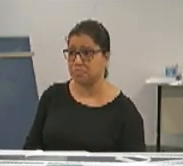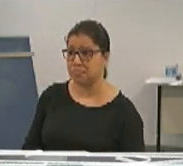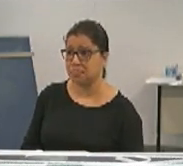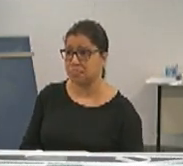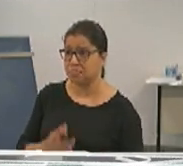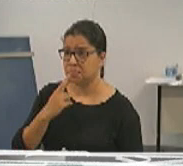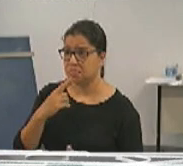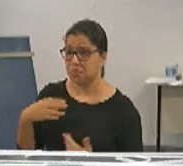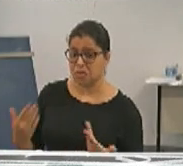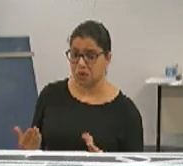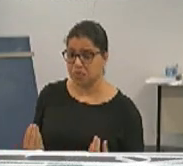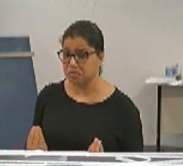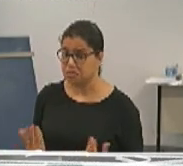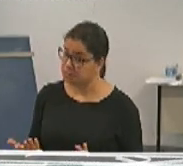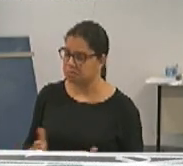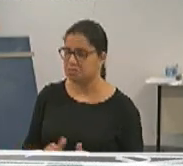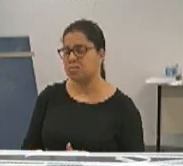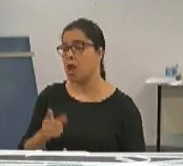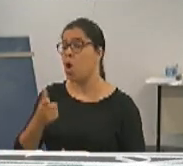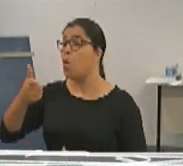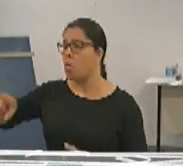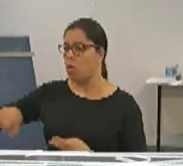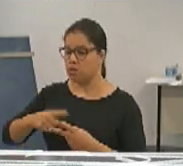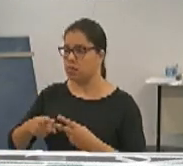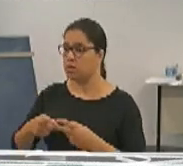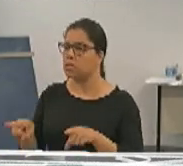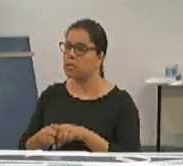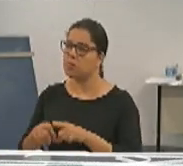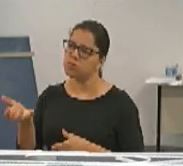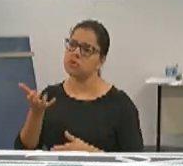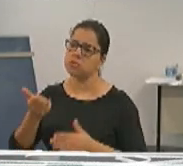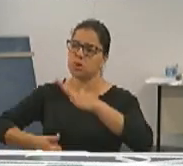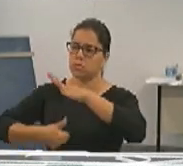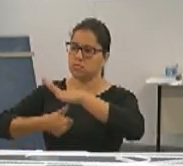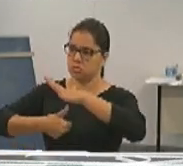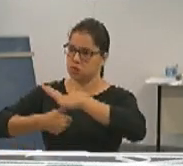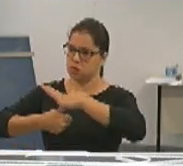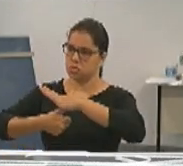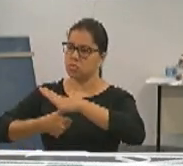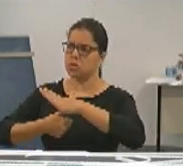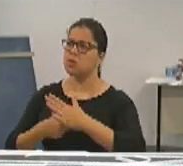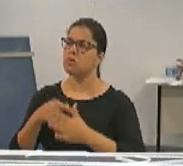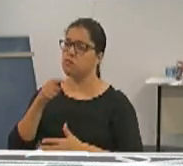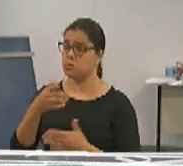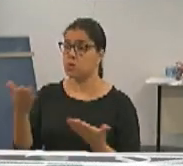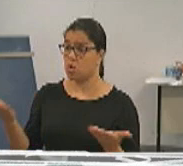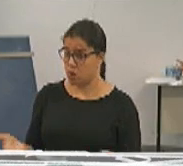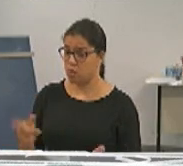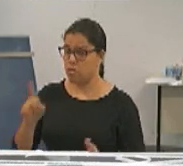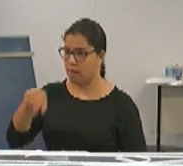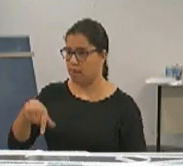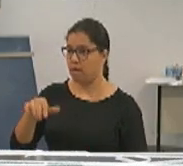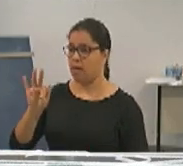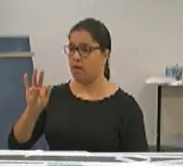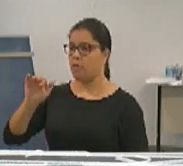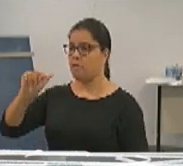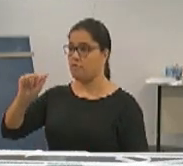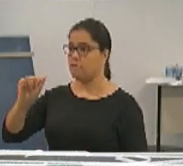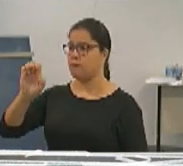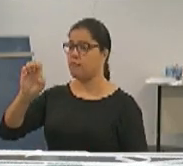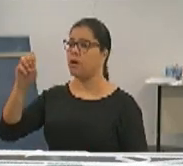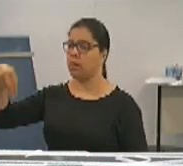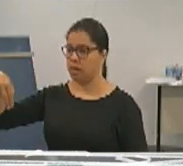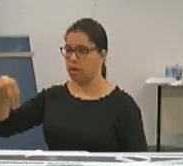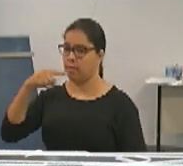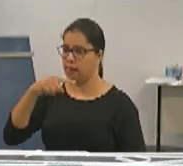isso. Outra coisa é que você está pleiteando um cargo de gestor e você é gestor hoje na FAEM. Queria que você me explicasse